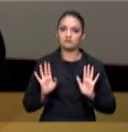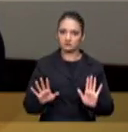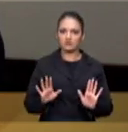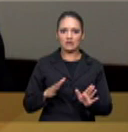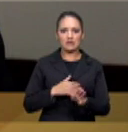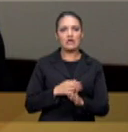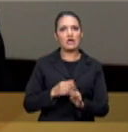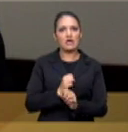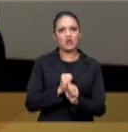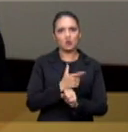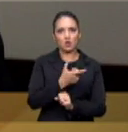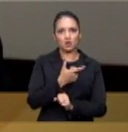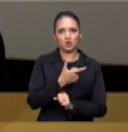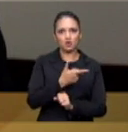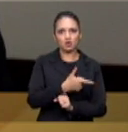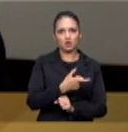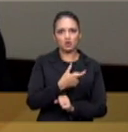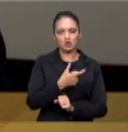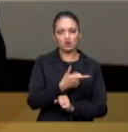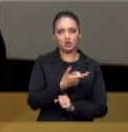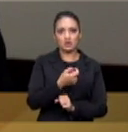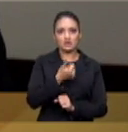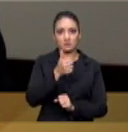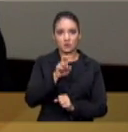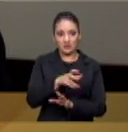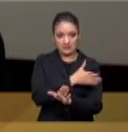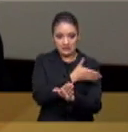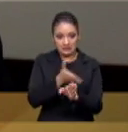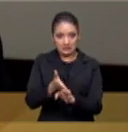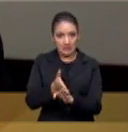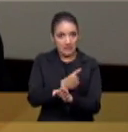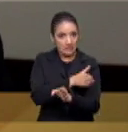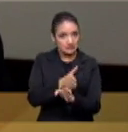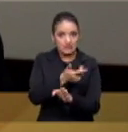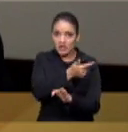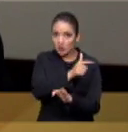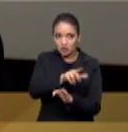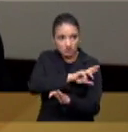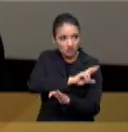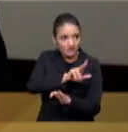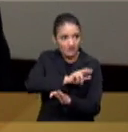até 2015, não havia distinção. E tanto